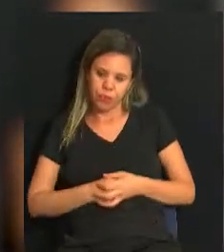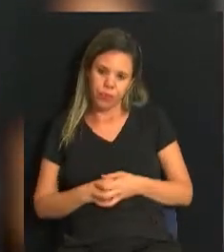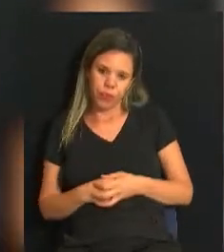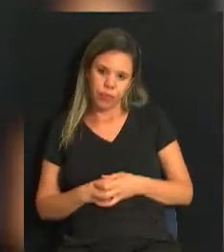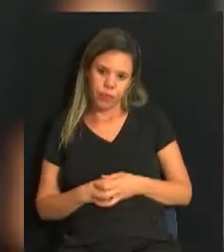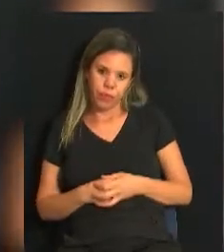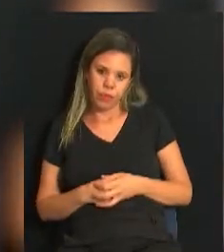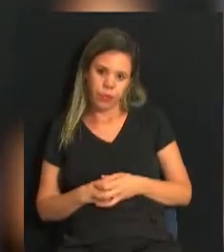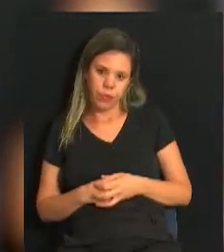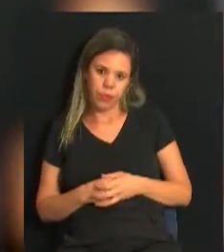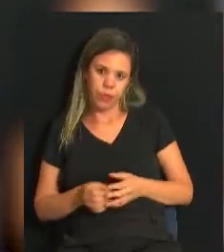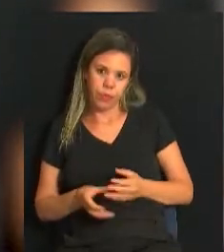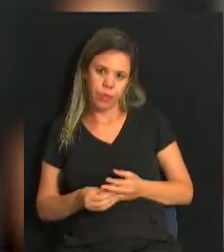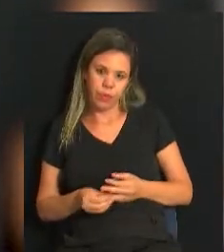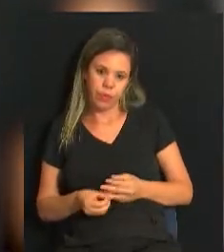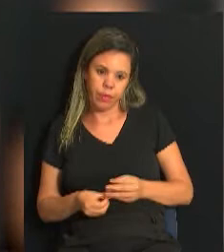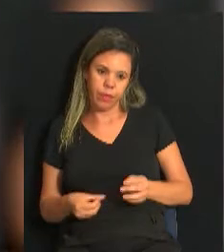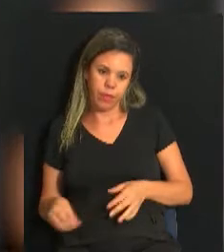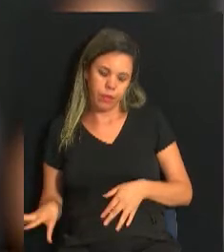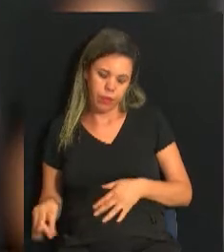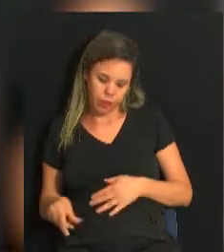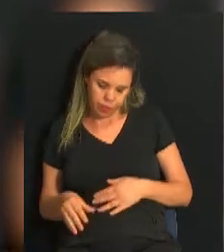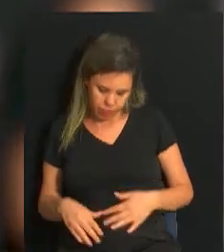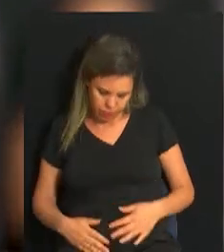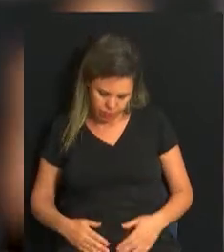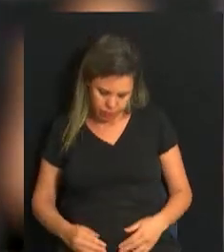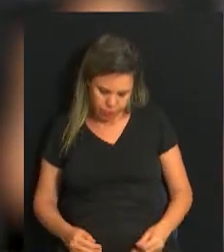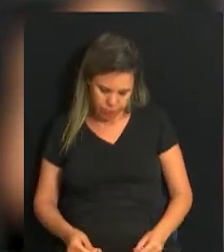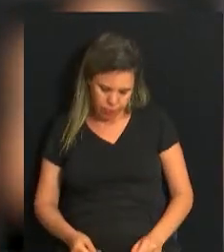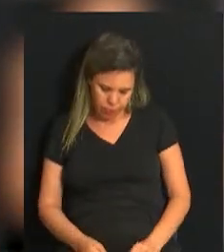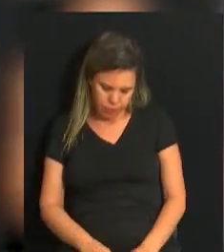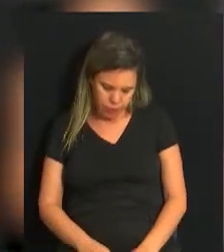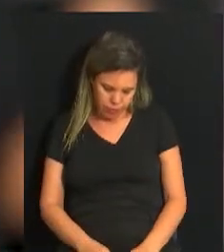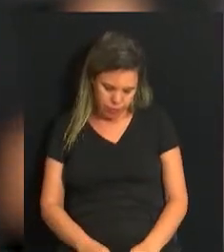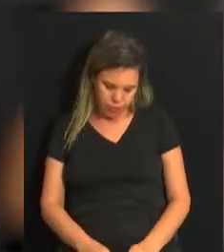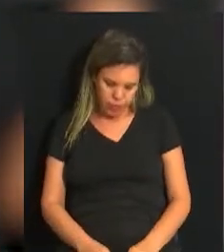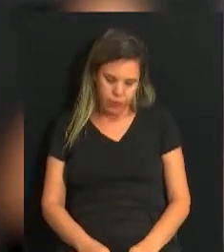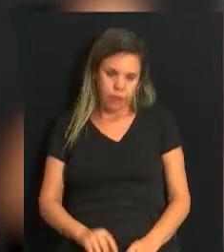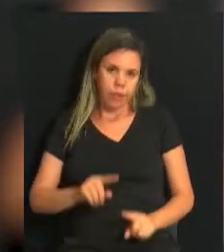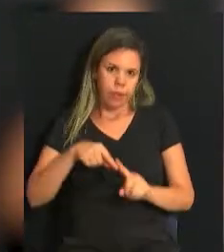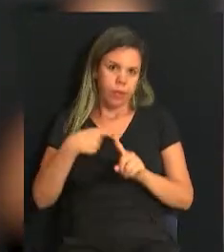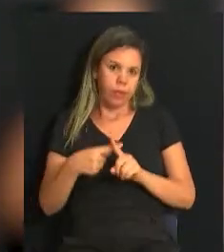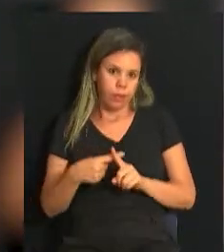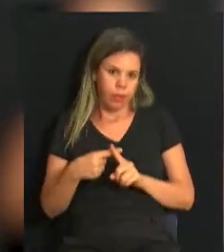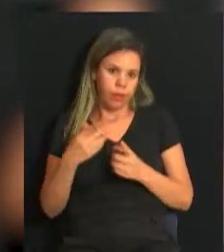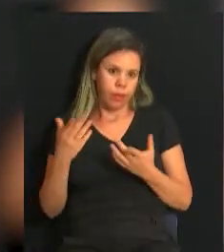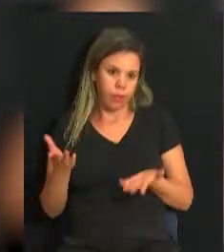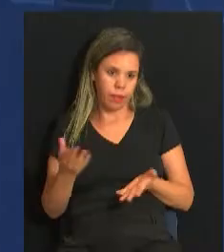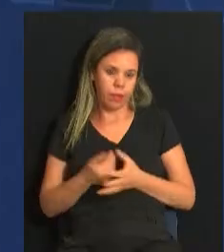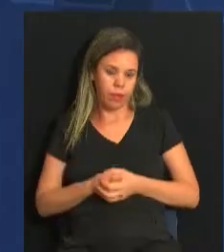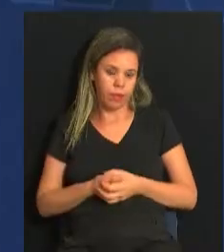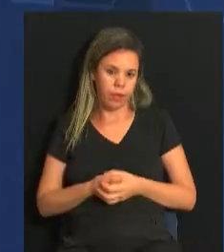a o Obina a pausa Extra Foco